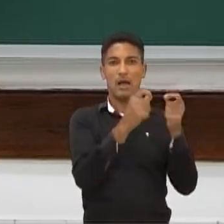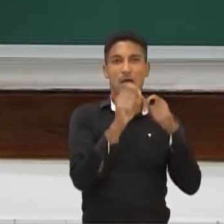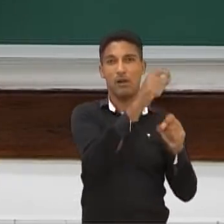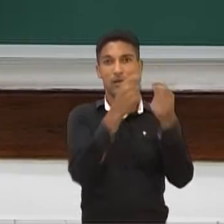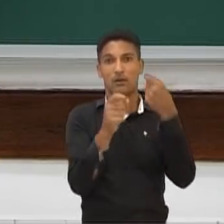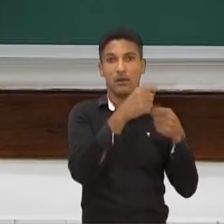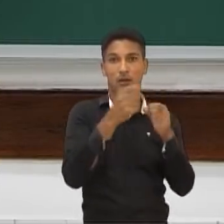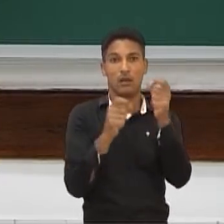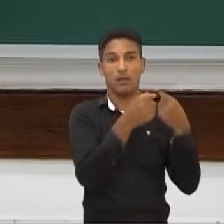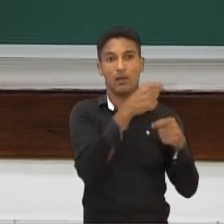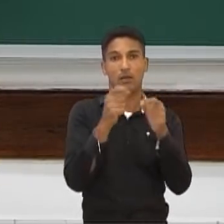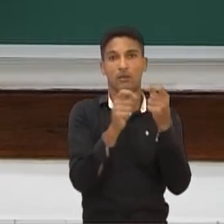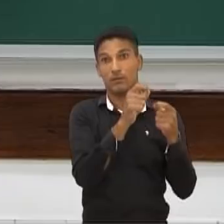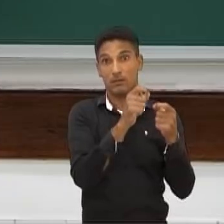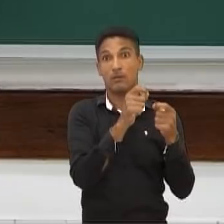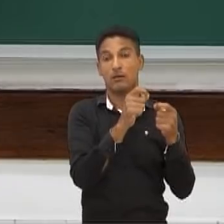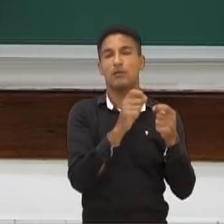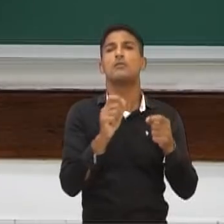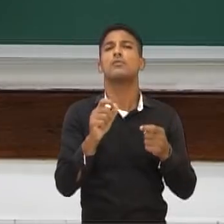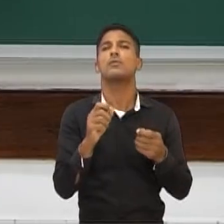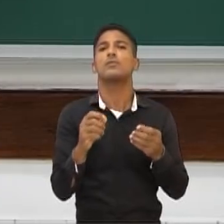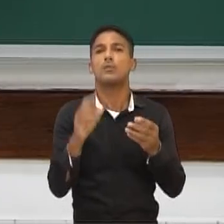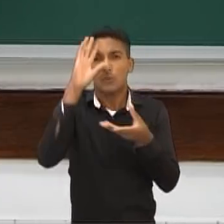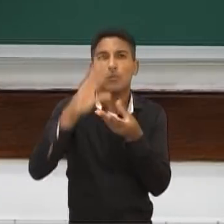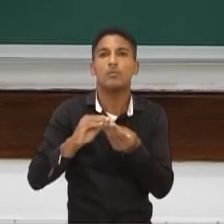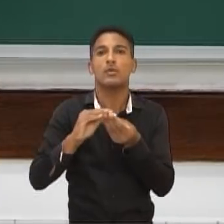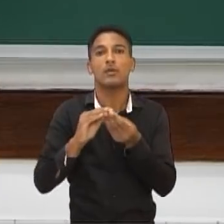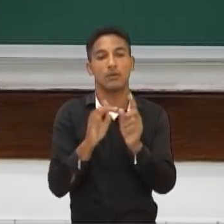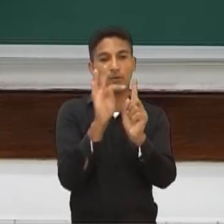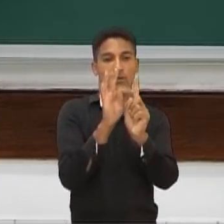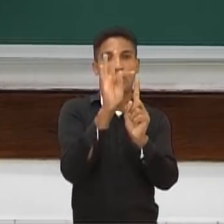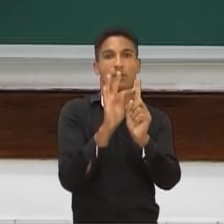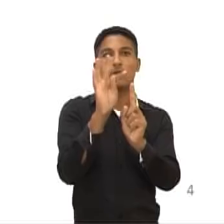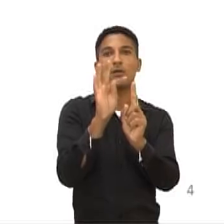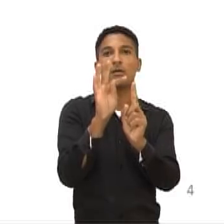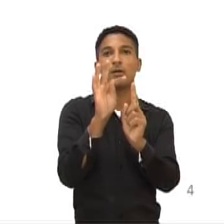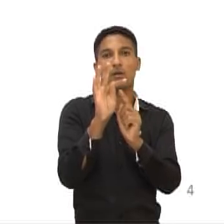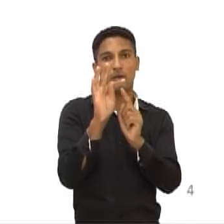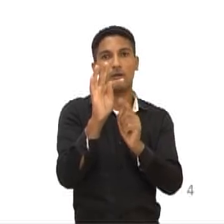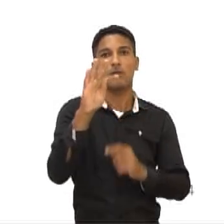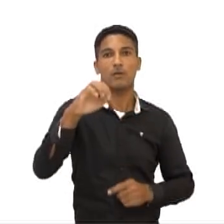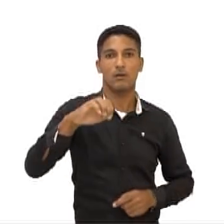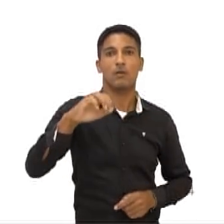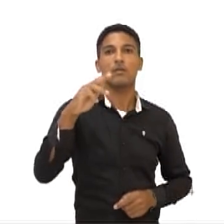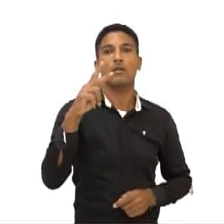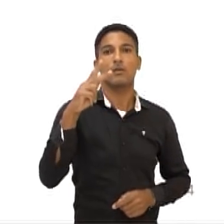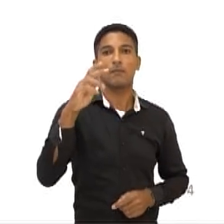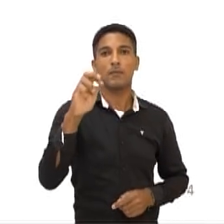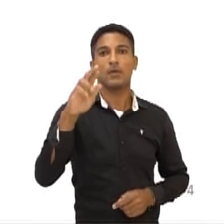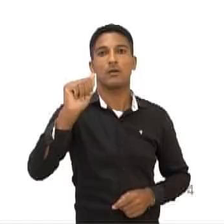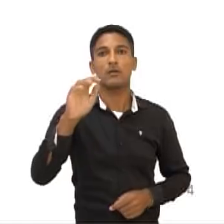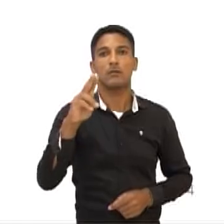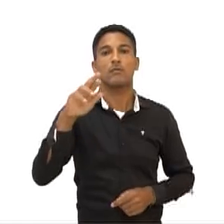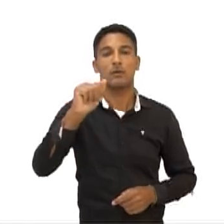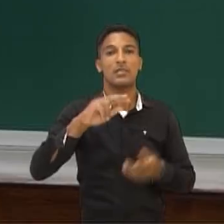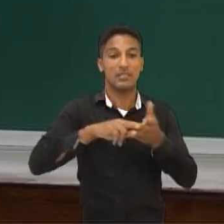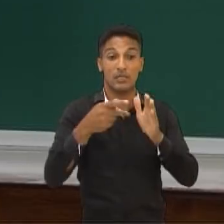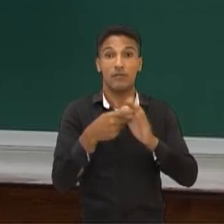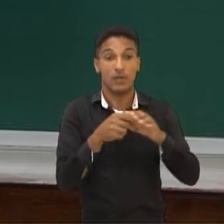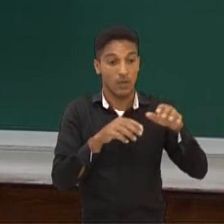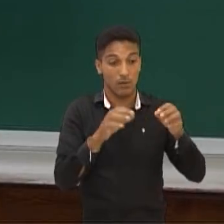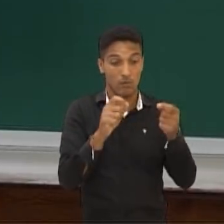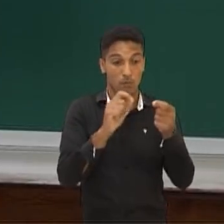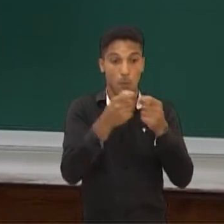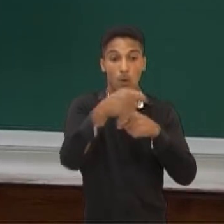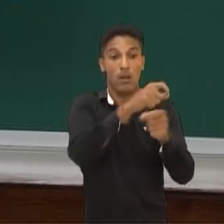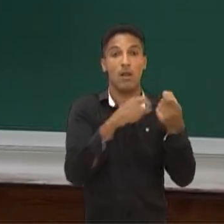De modo que nós podemos simplificar assim, ó. Temperatura é a medida da agitação molecular.